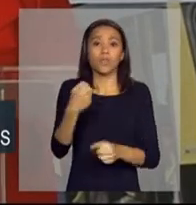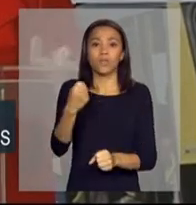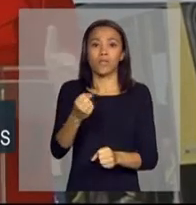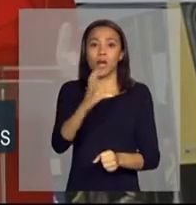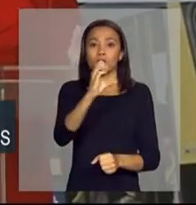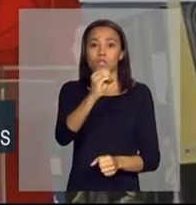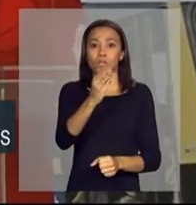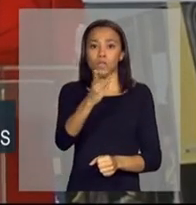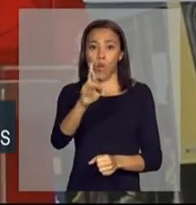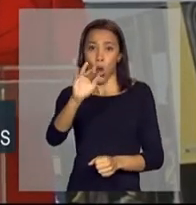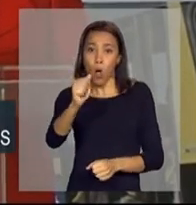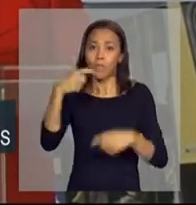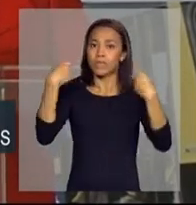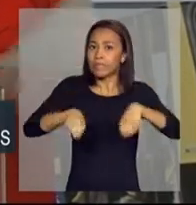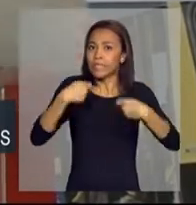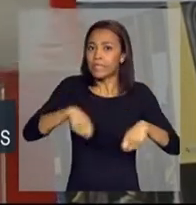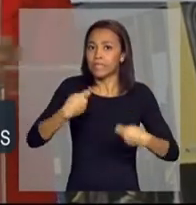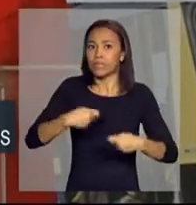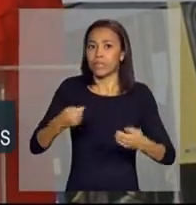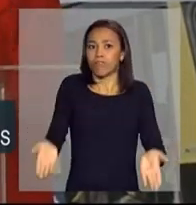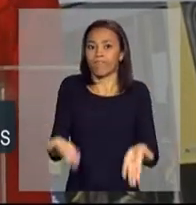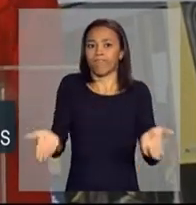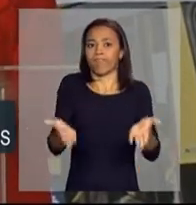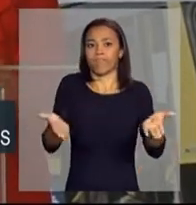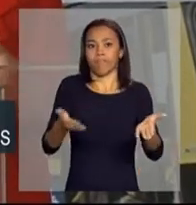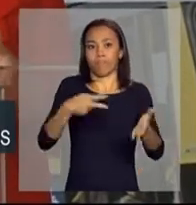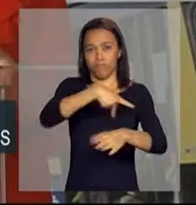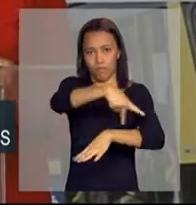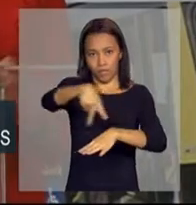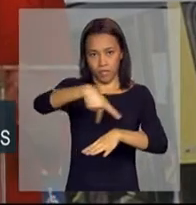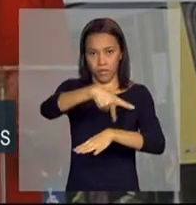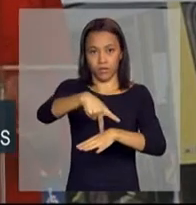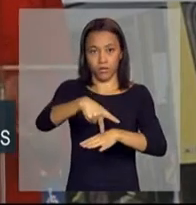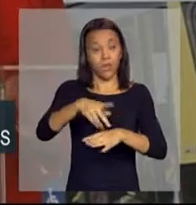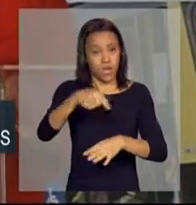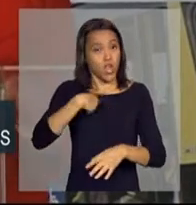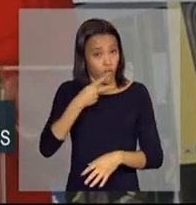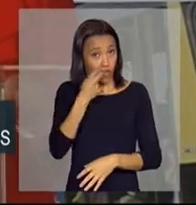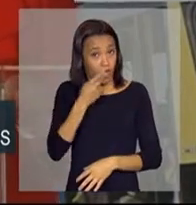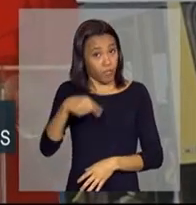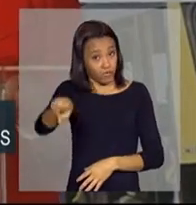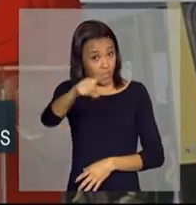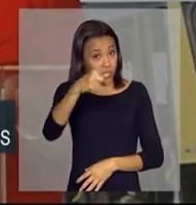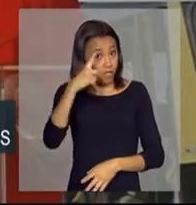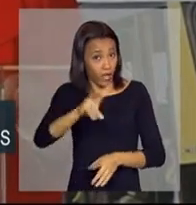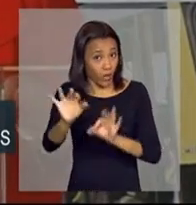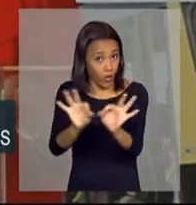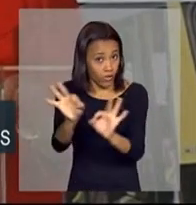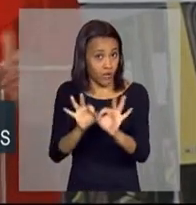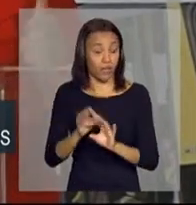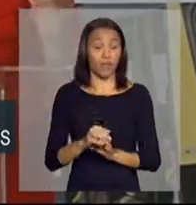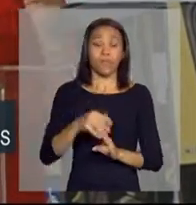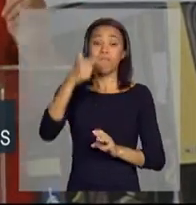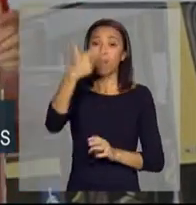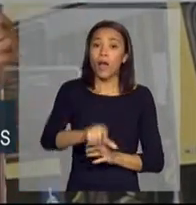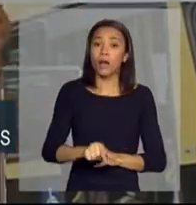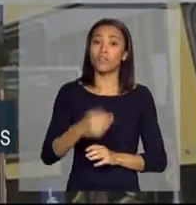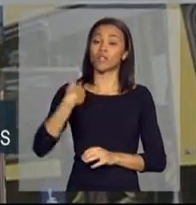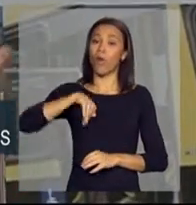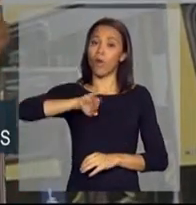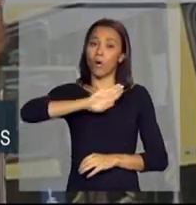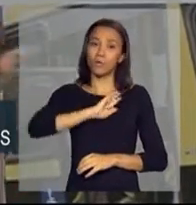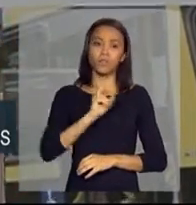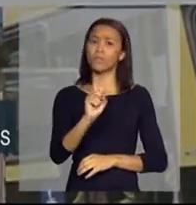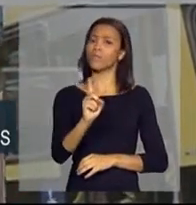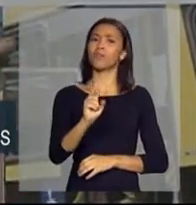necessárias. Cada vez mais, o Brasil, eu quero dizer para os senhores que vai planejar, cada vez mais, nós não